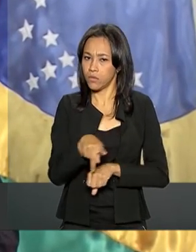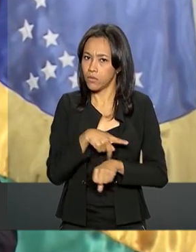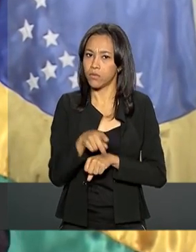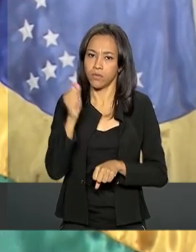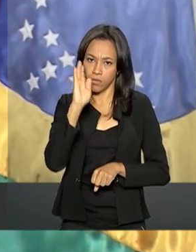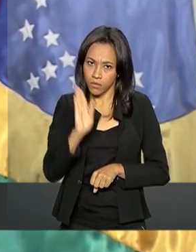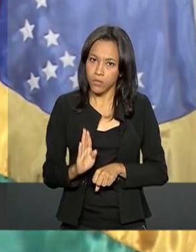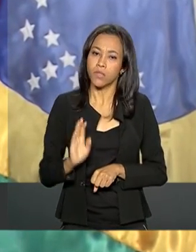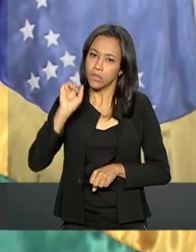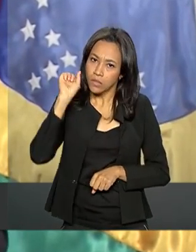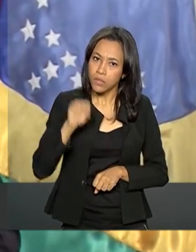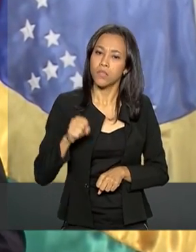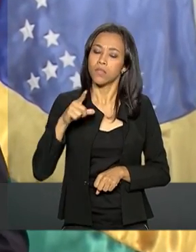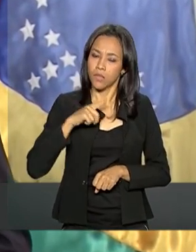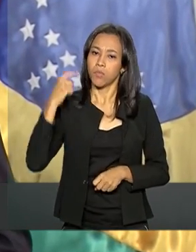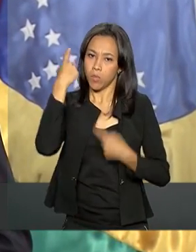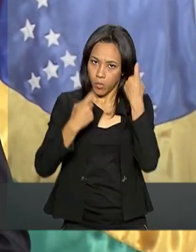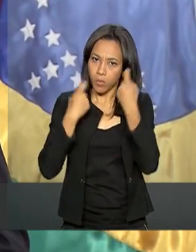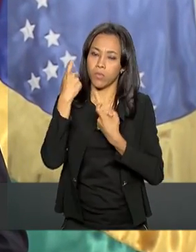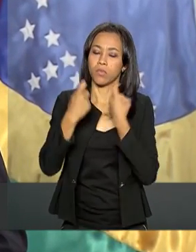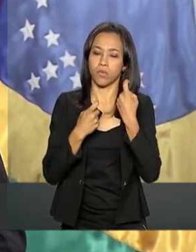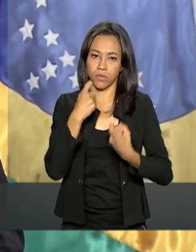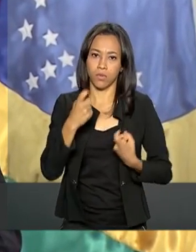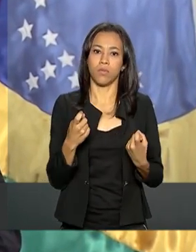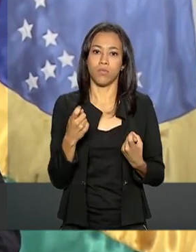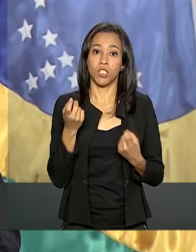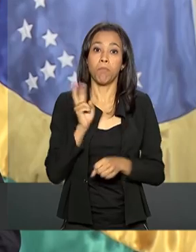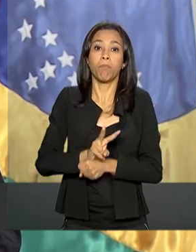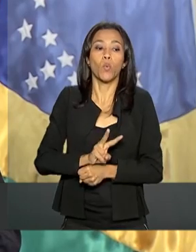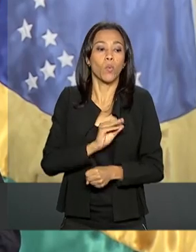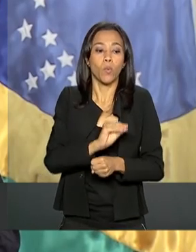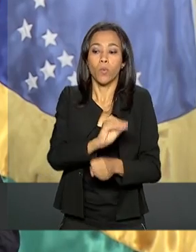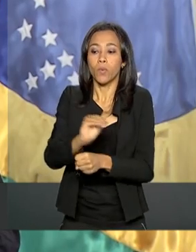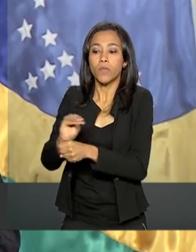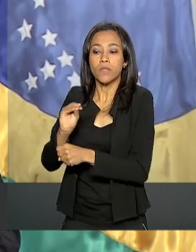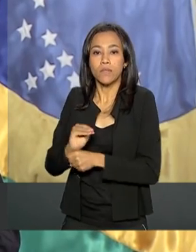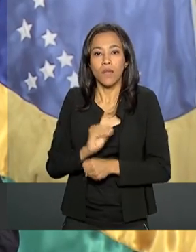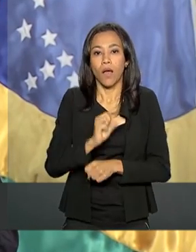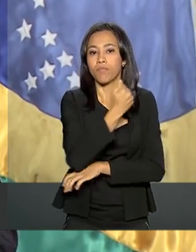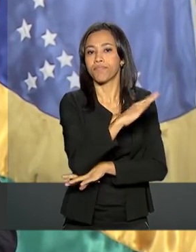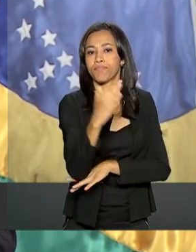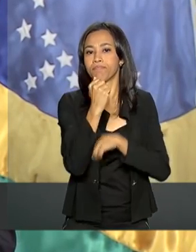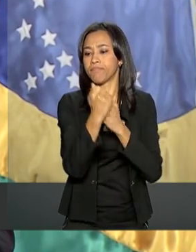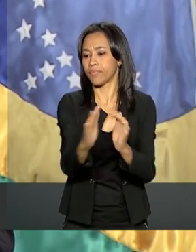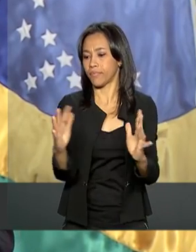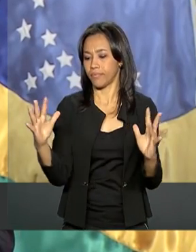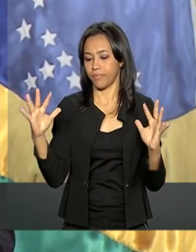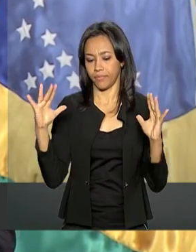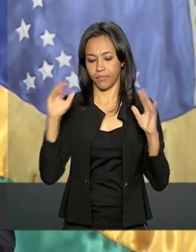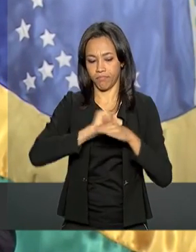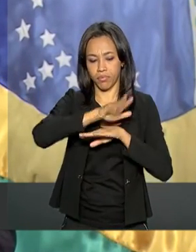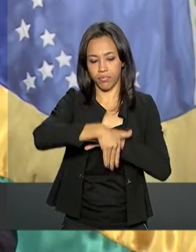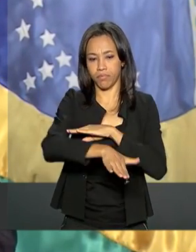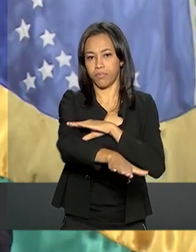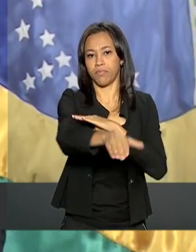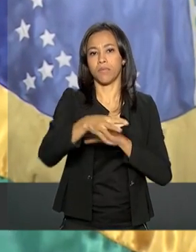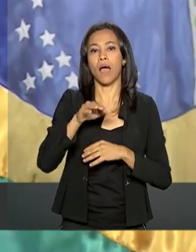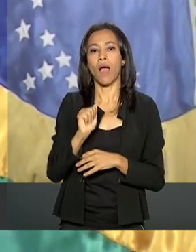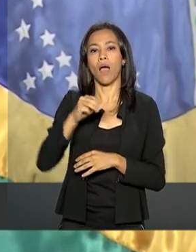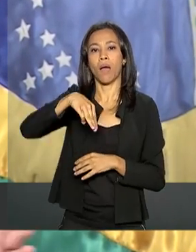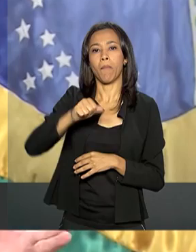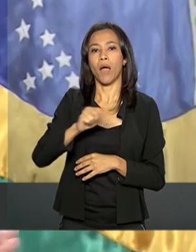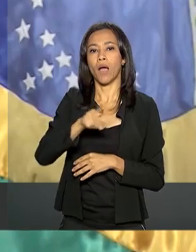sim, de nós mantermos aquela área sob nosso domínio. E estamos à